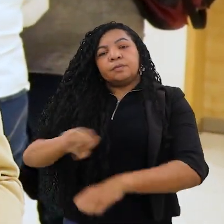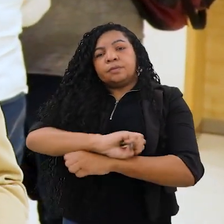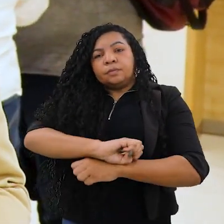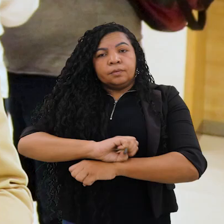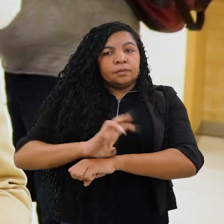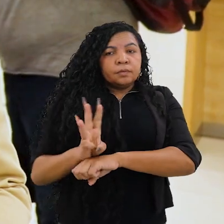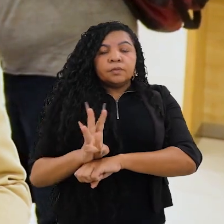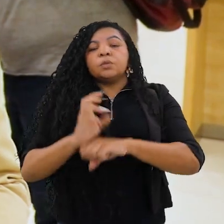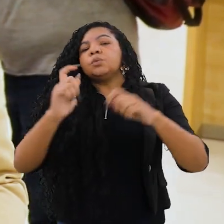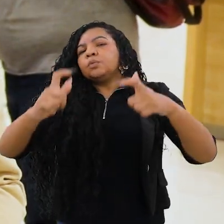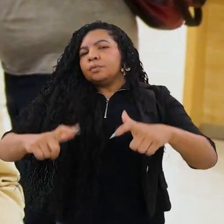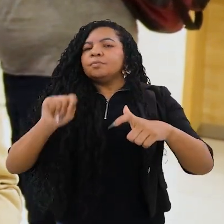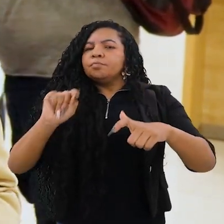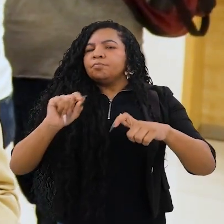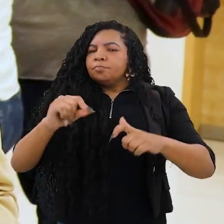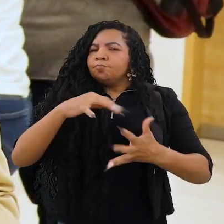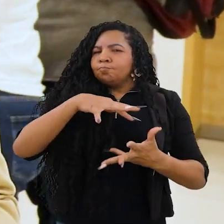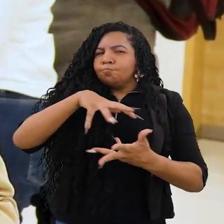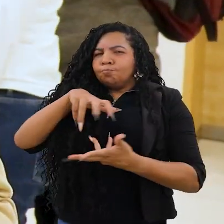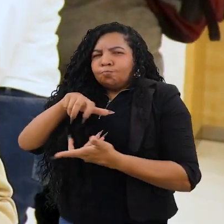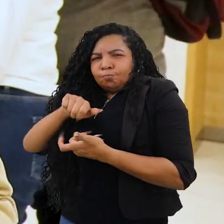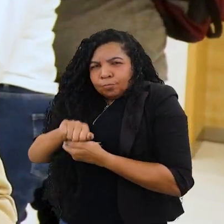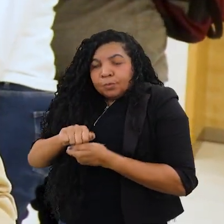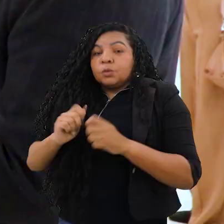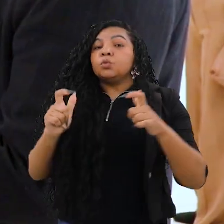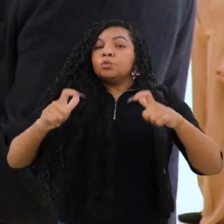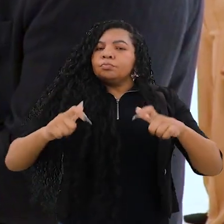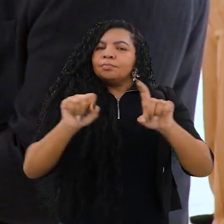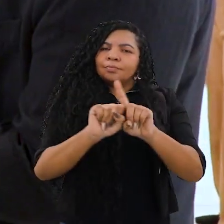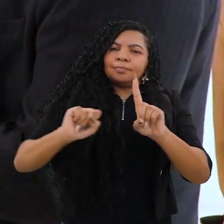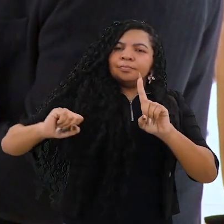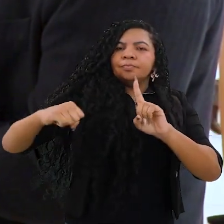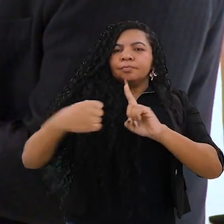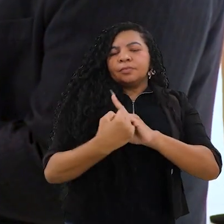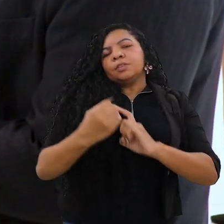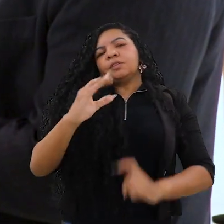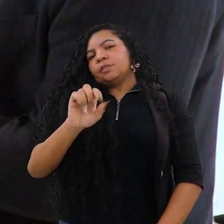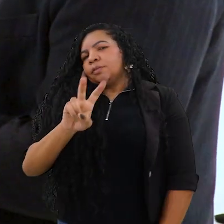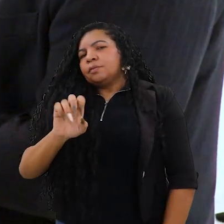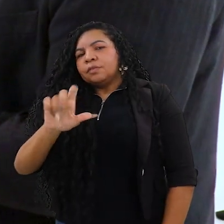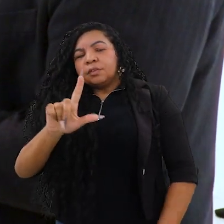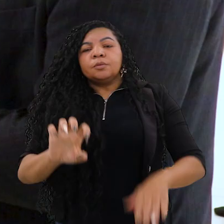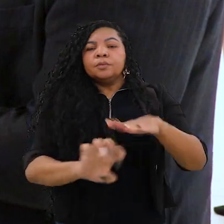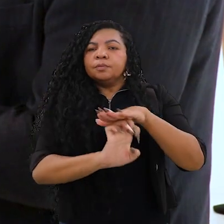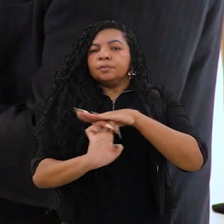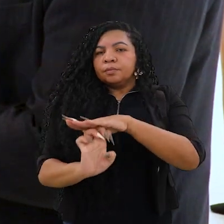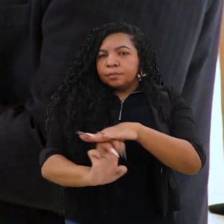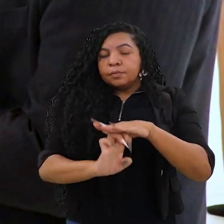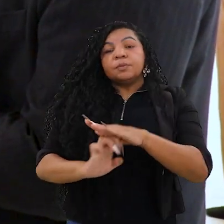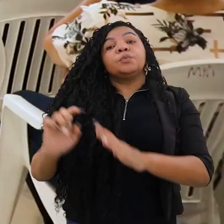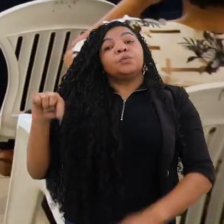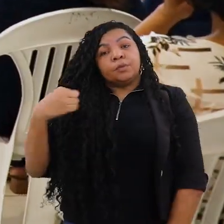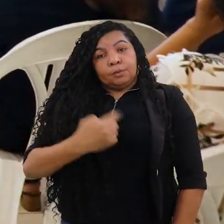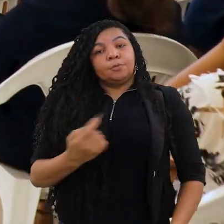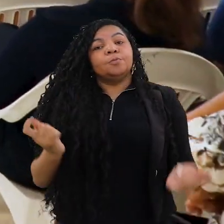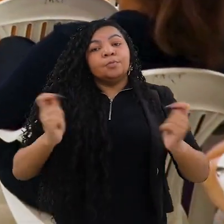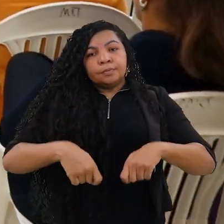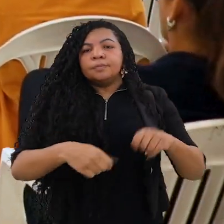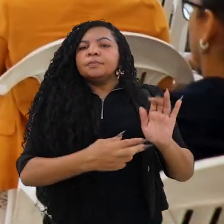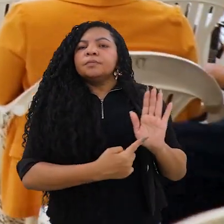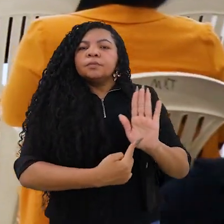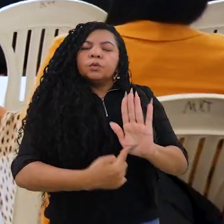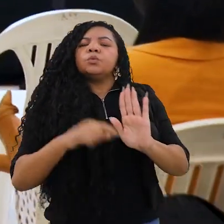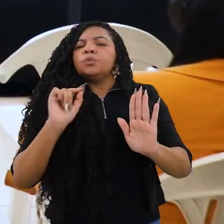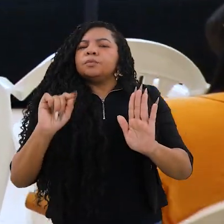a universidade, o setor da sustentabilidade, o setor da sociedade civil e o setor das empresas. Nós